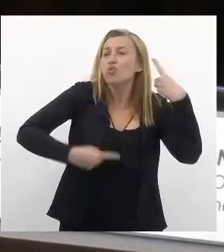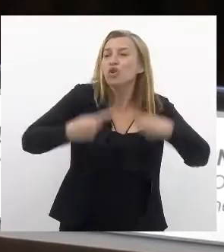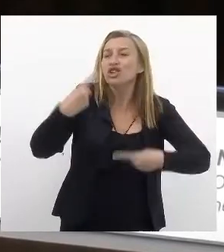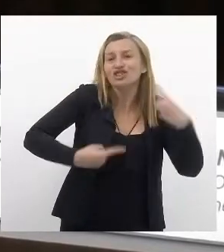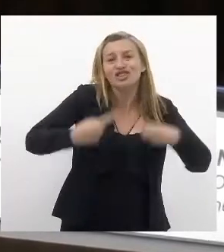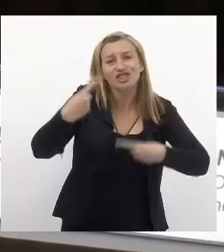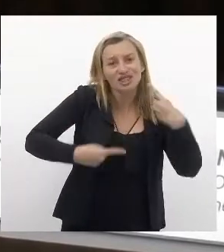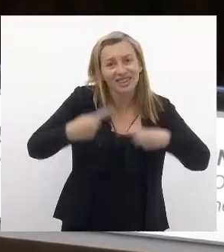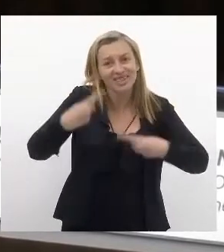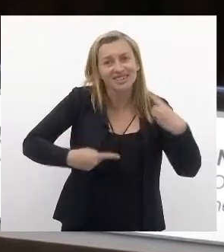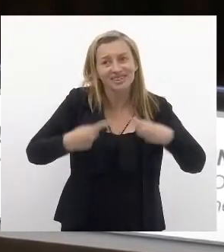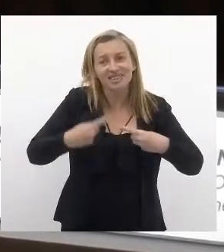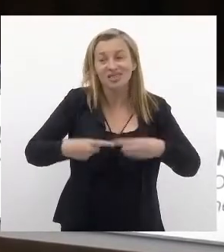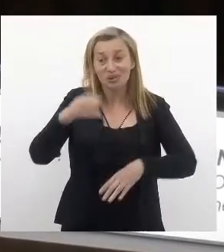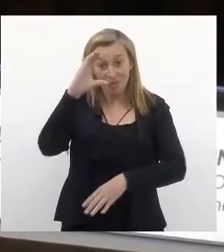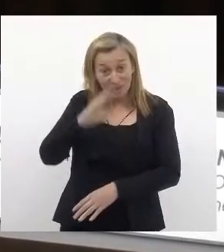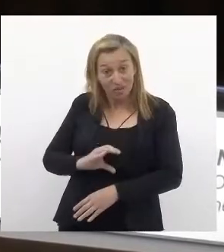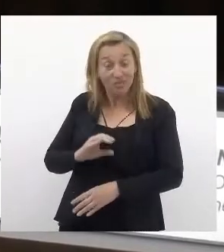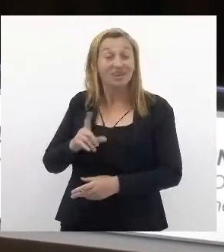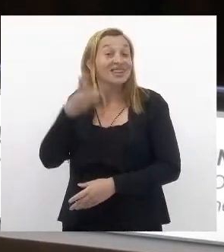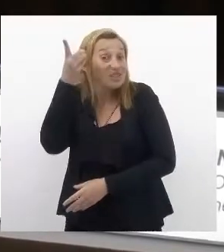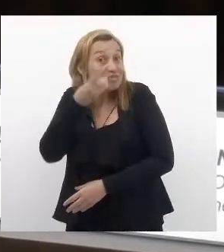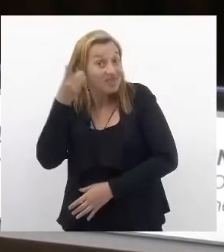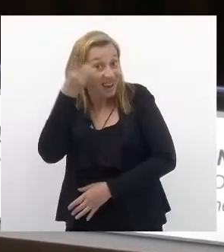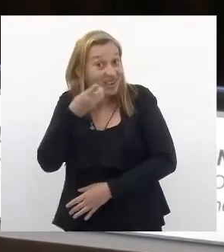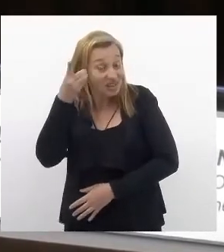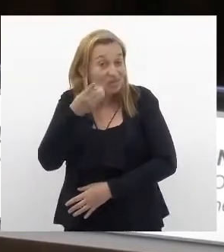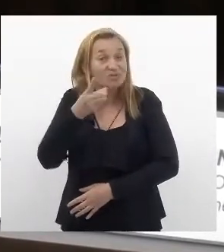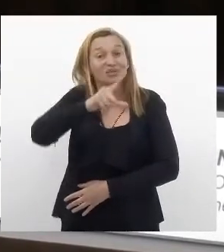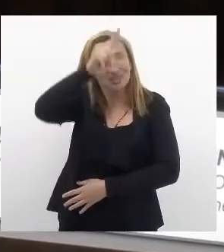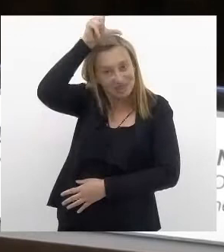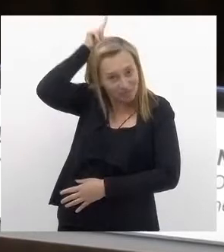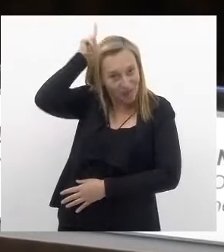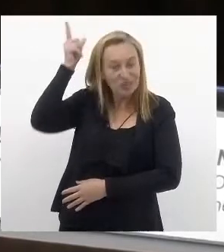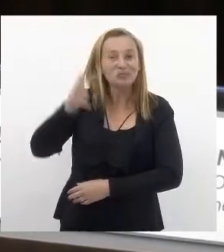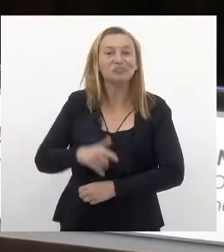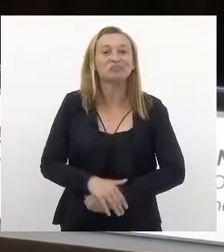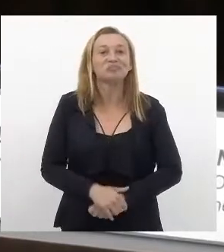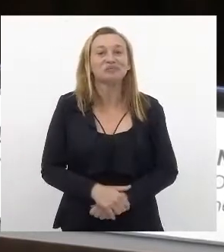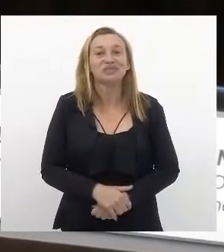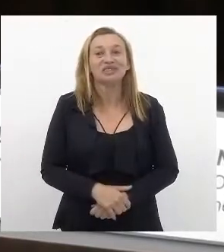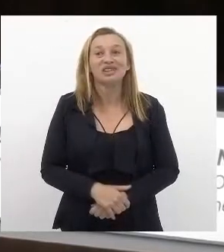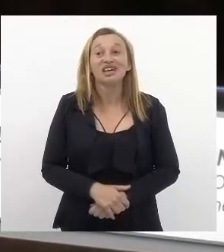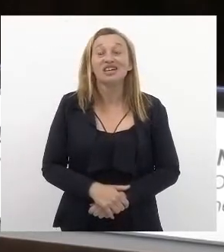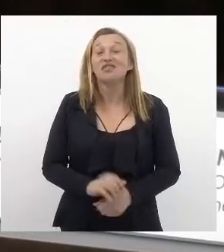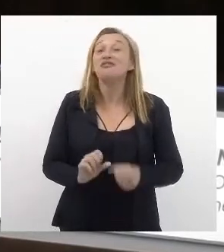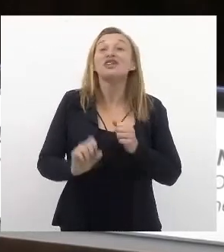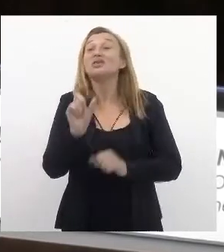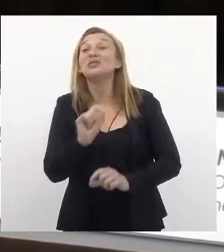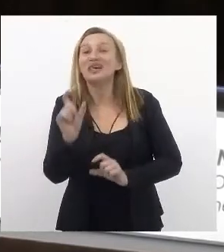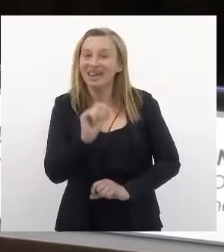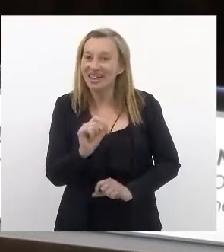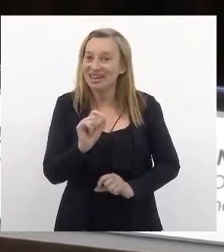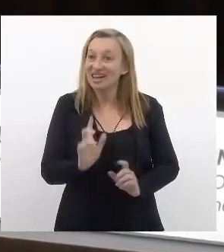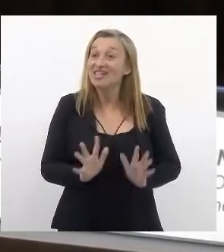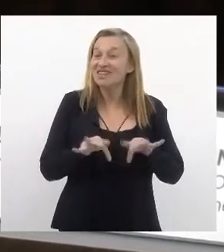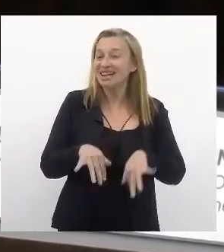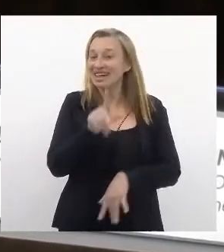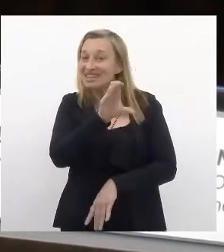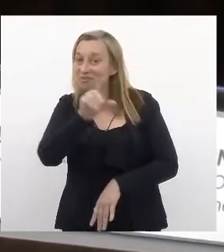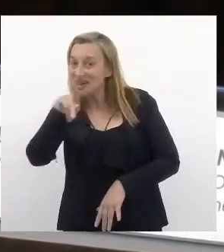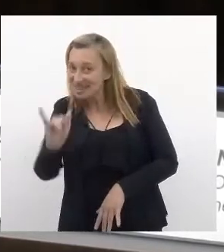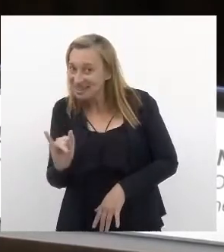política e comportamental do deputado Luiz Paulo fez com que, concluída esta